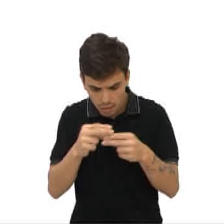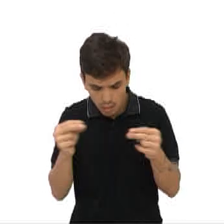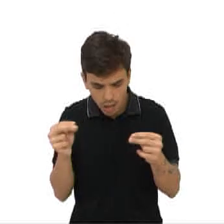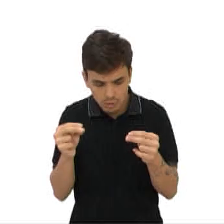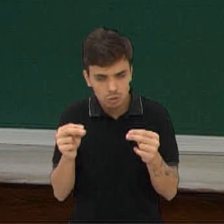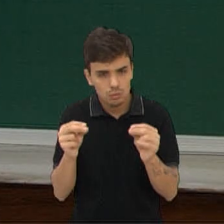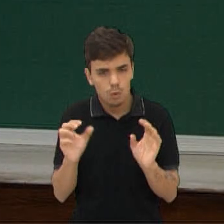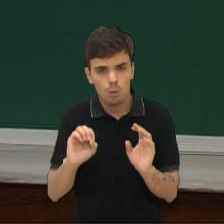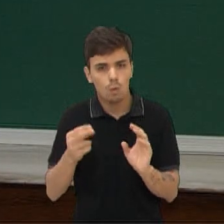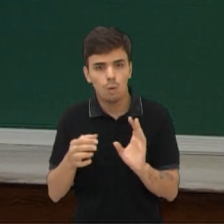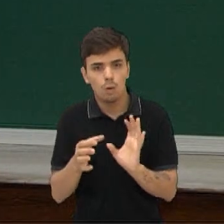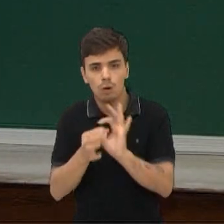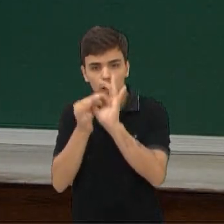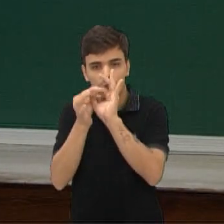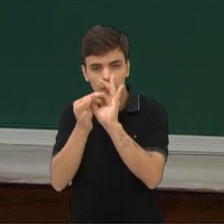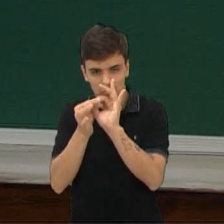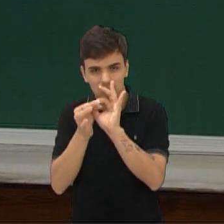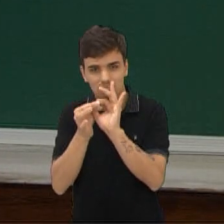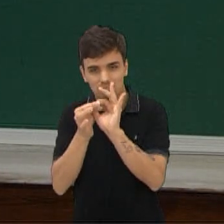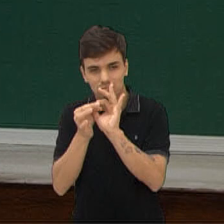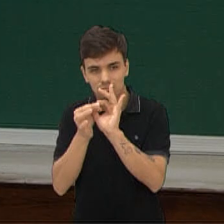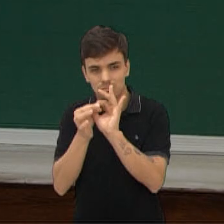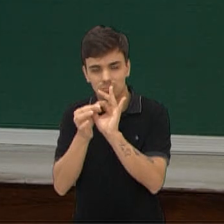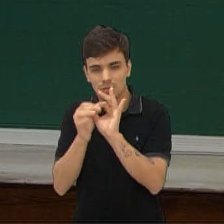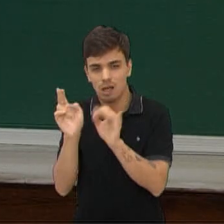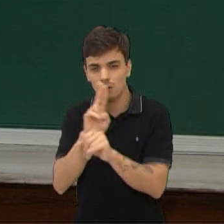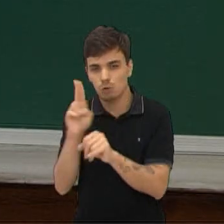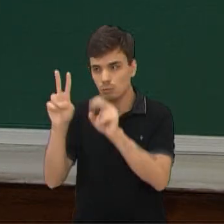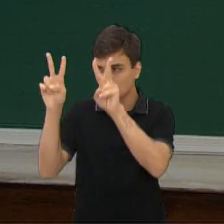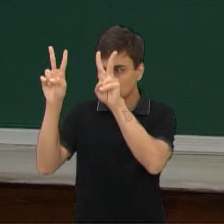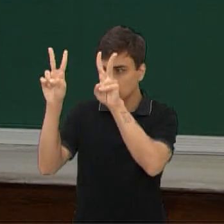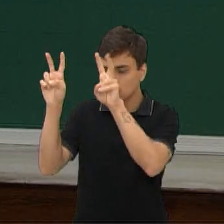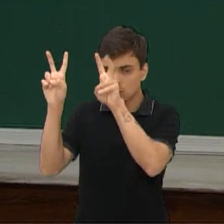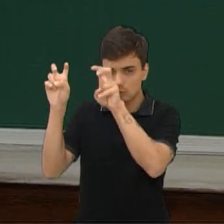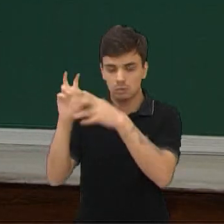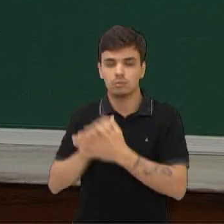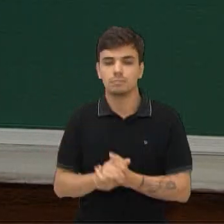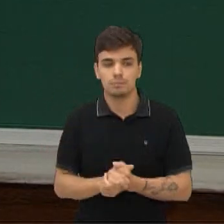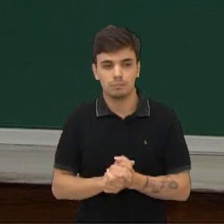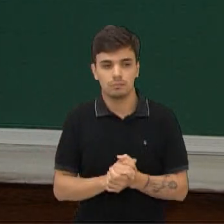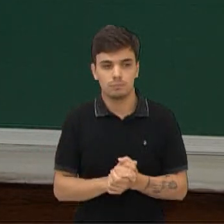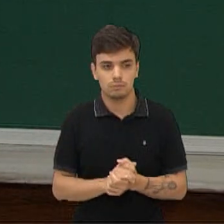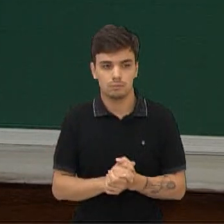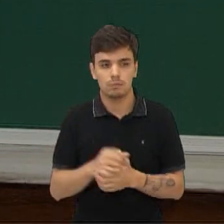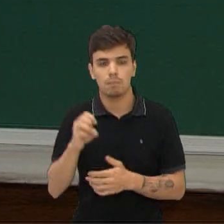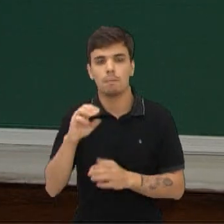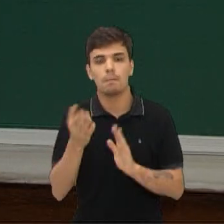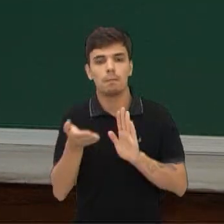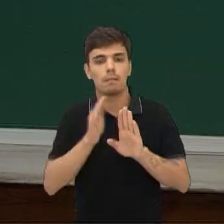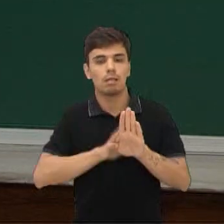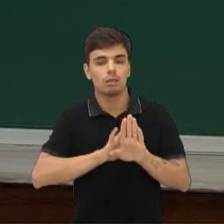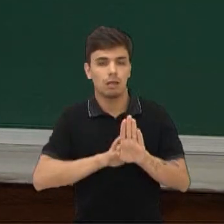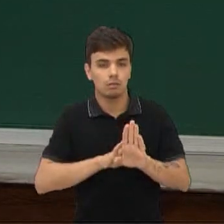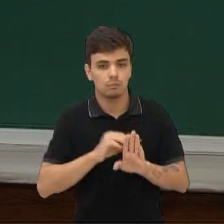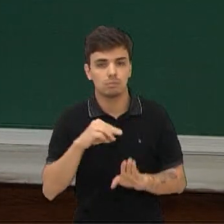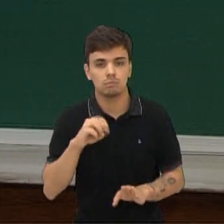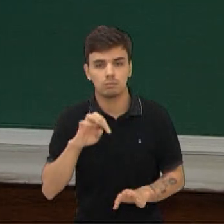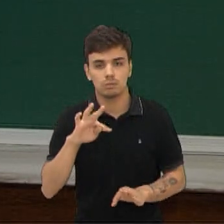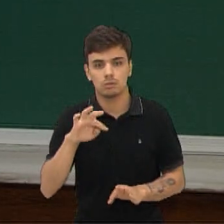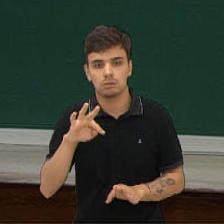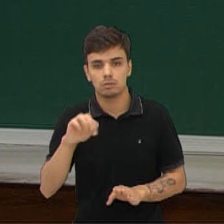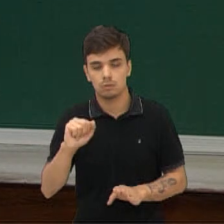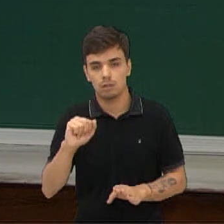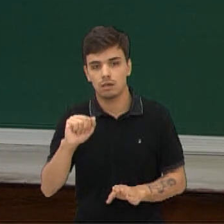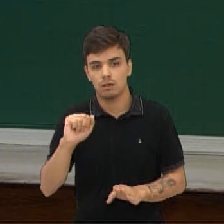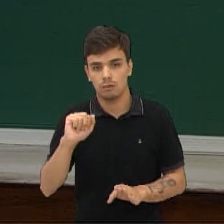justamente o laço, né? Que é o título, né? Esse laço é uma metáfora. Essa ligação, pensa